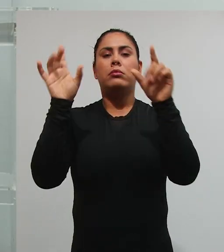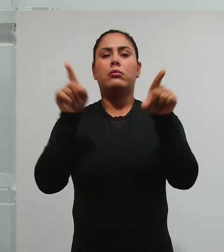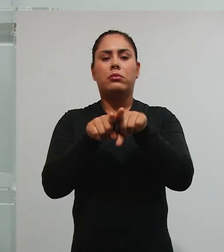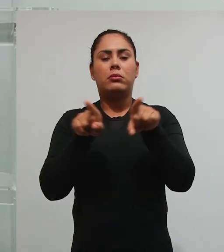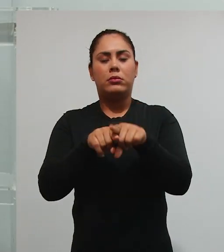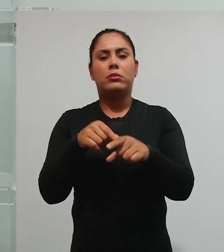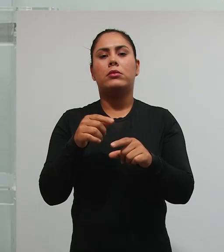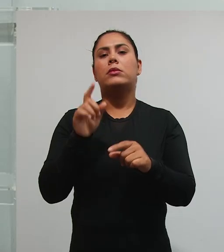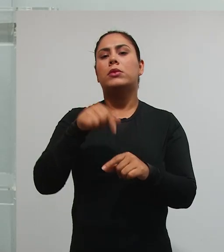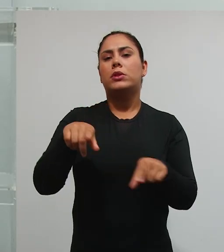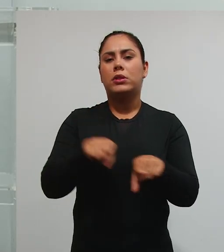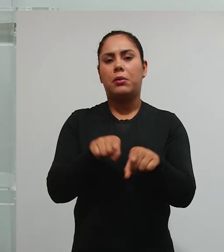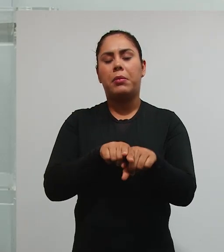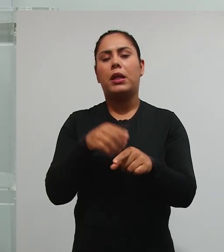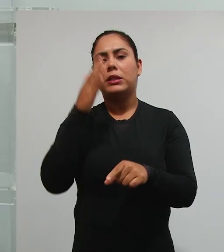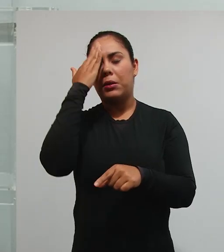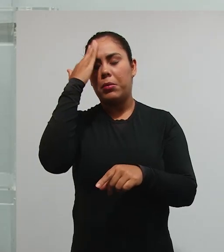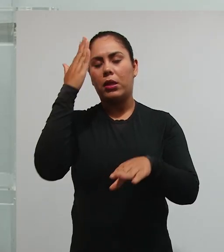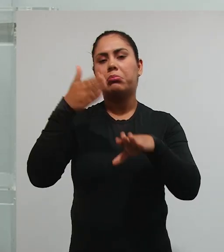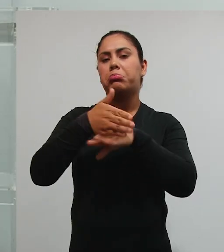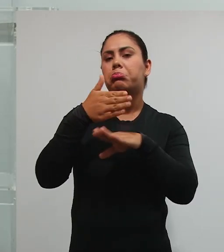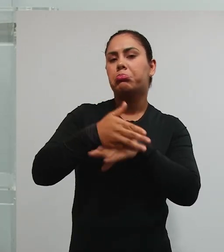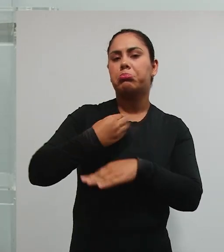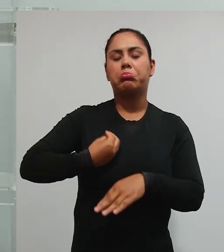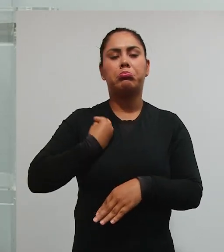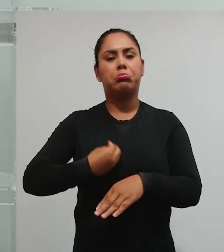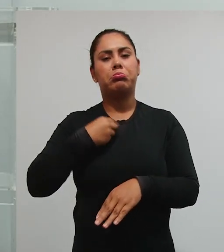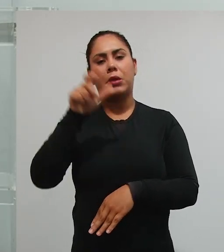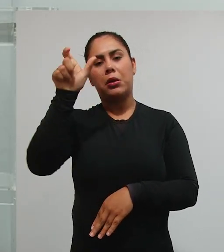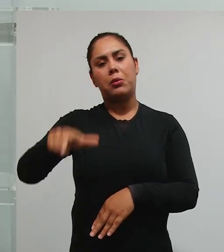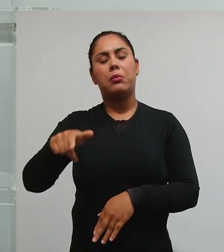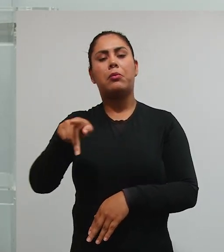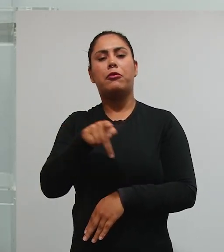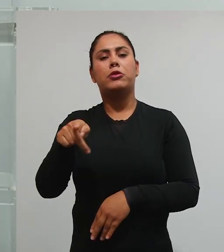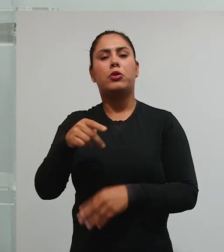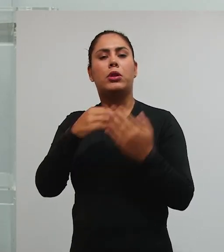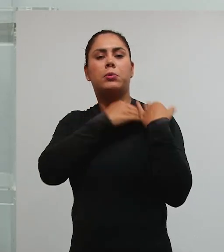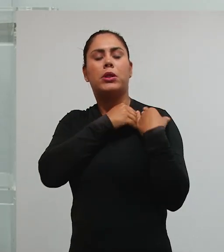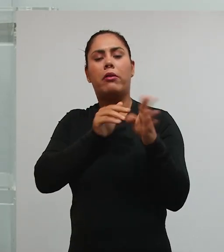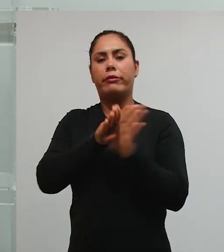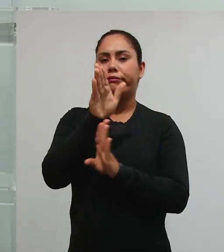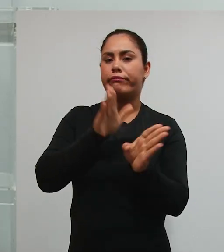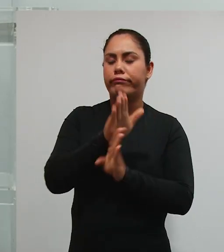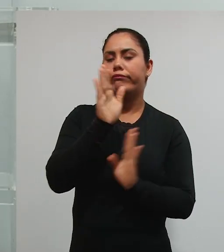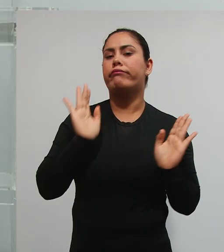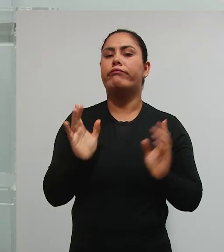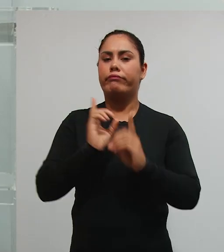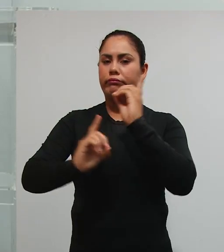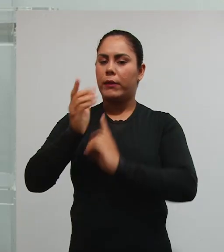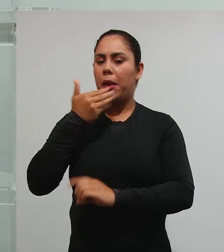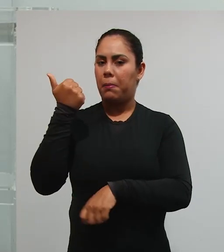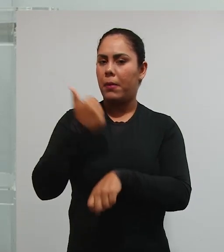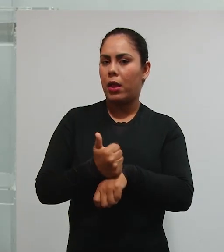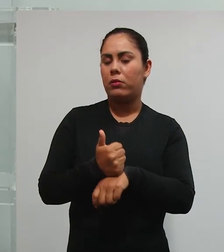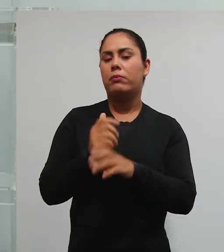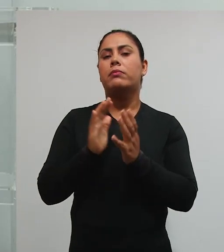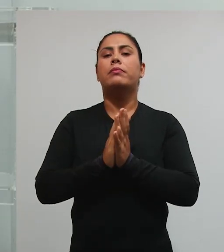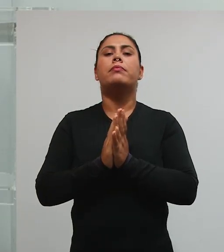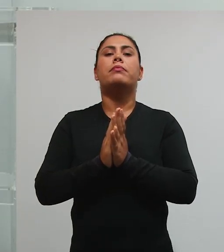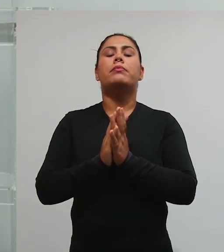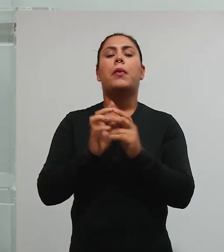disponibilidade dos integrantes e como o orientador acredita que seja melhor essa dinâmica.